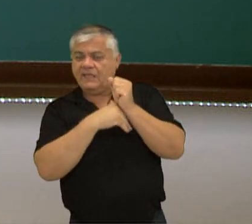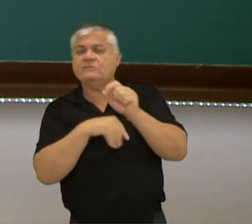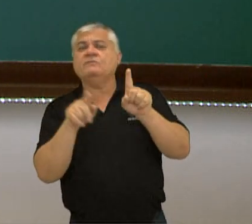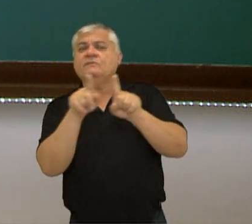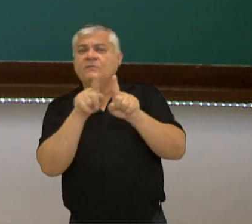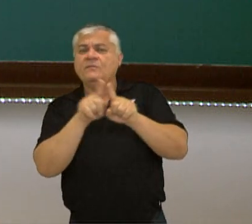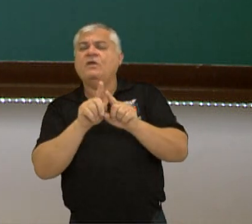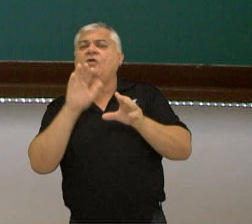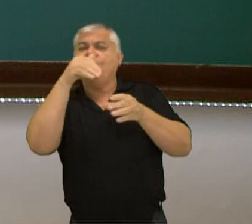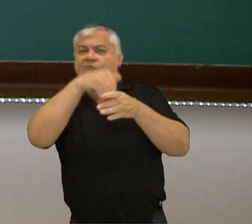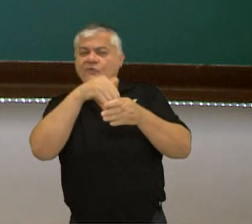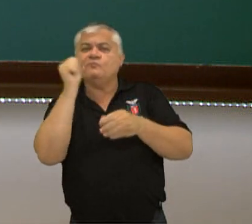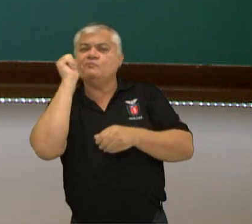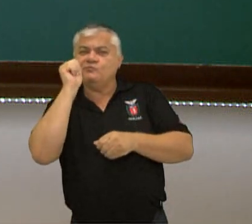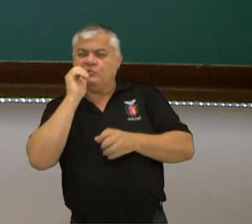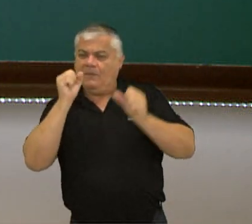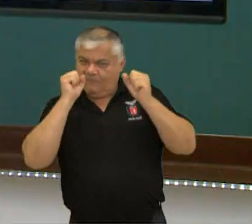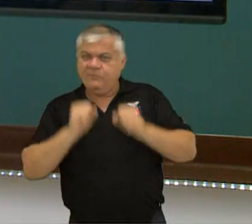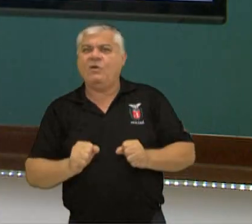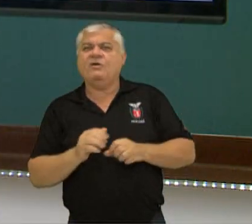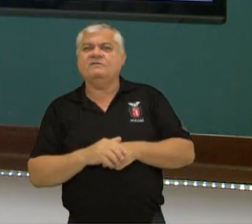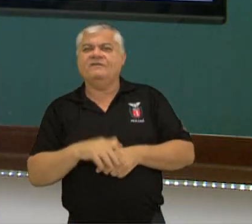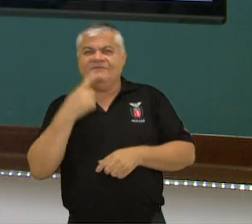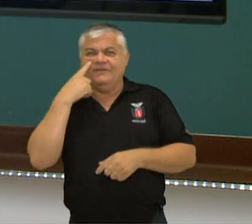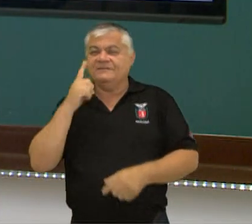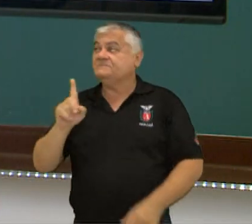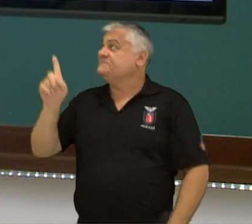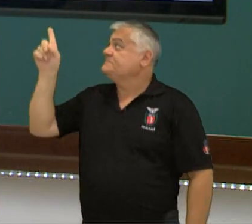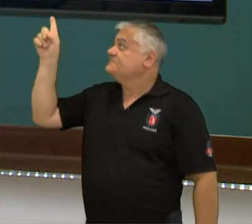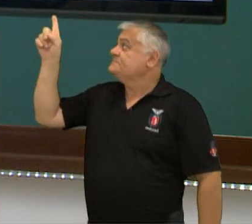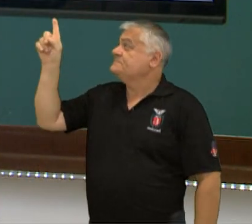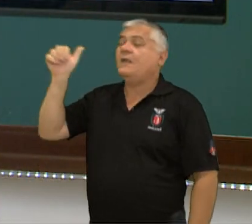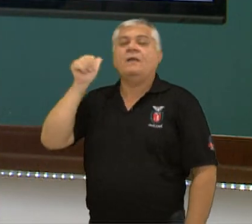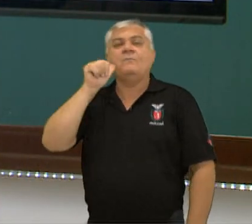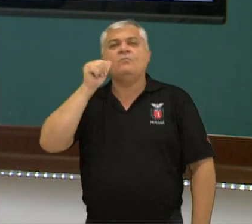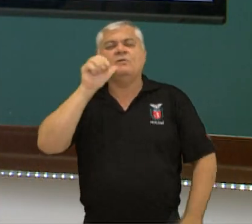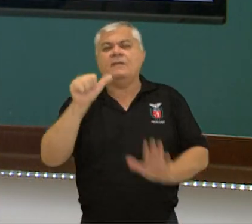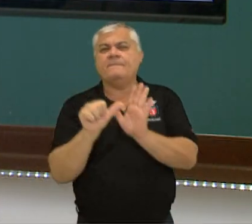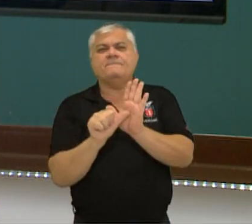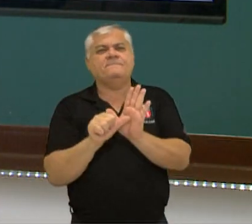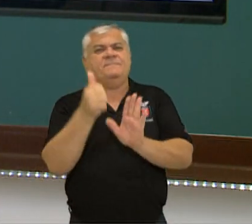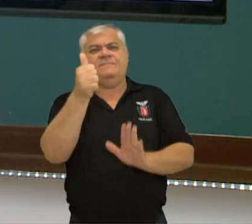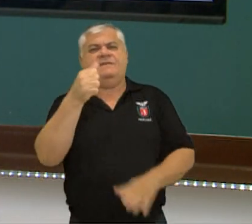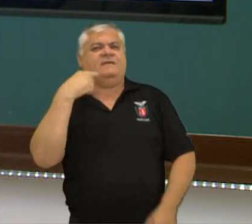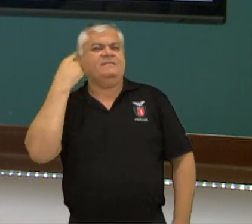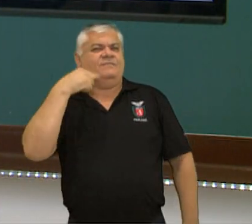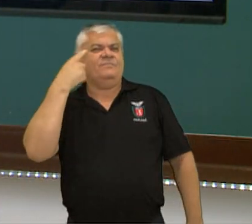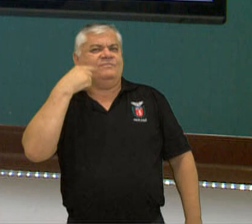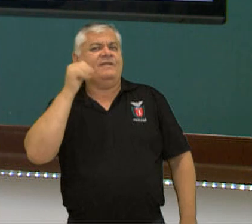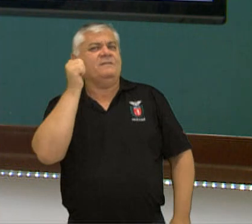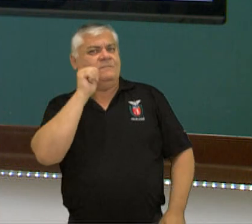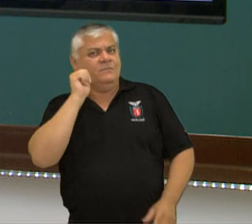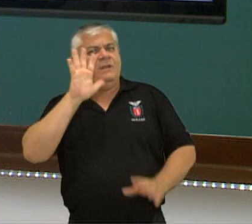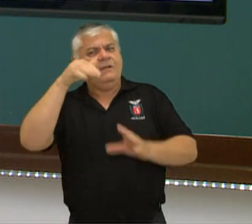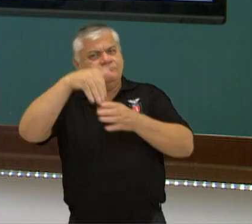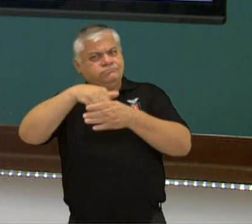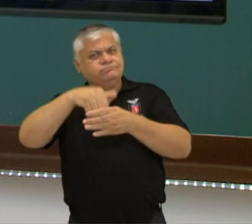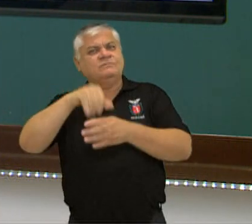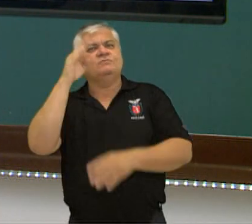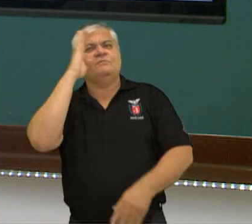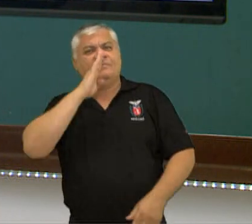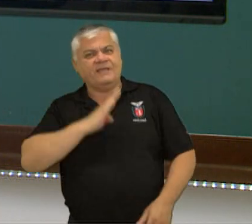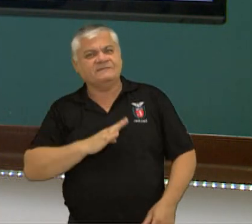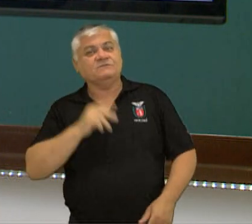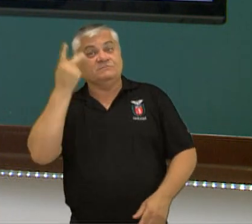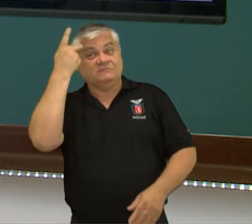voto feminino. E temos como destaque a presença da primeira deputada federal eleita no Brasil, por